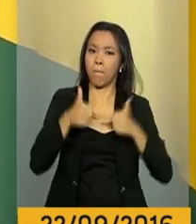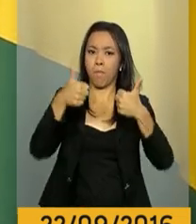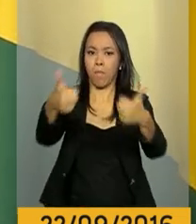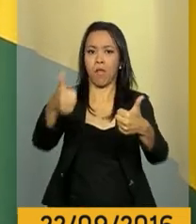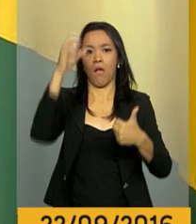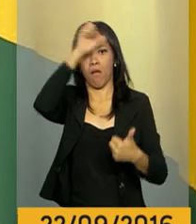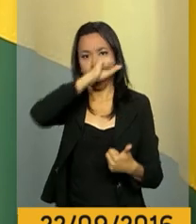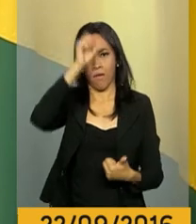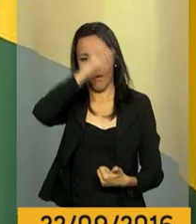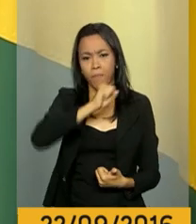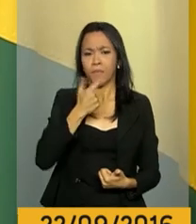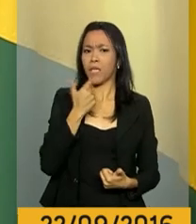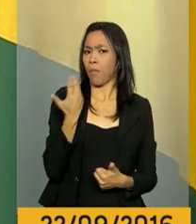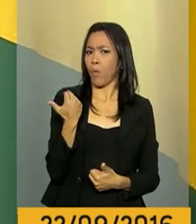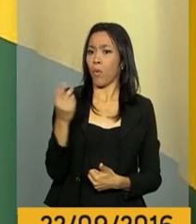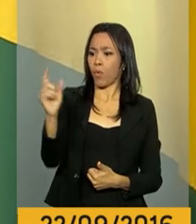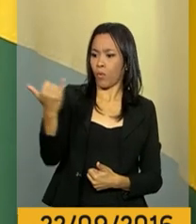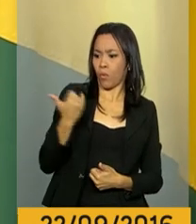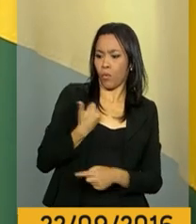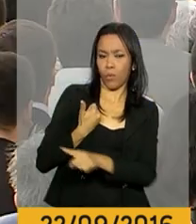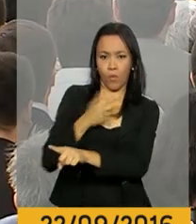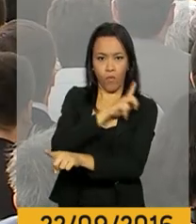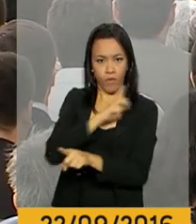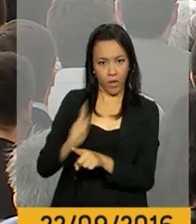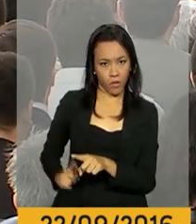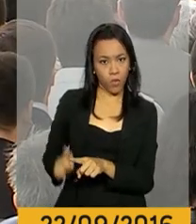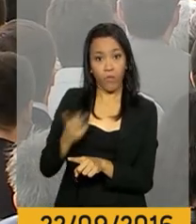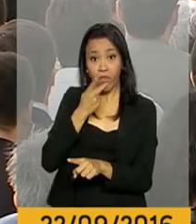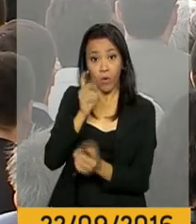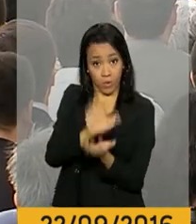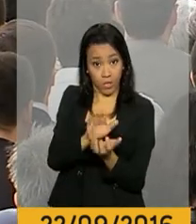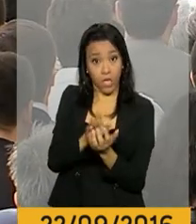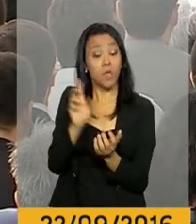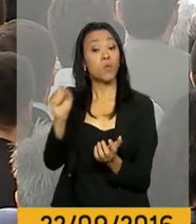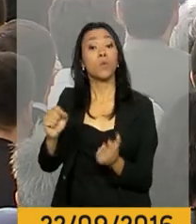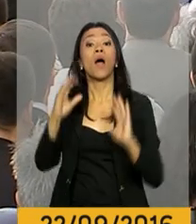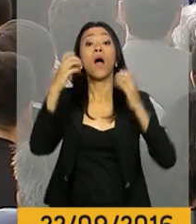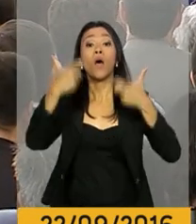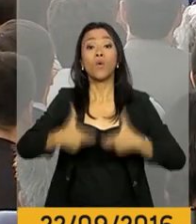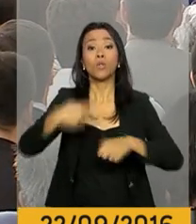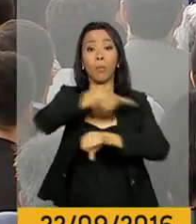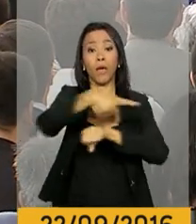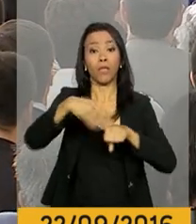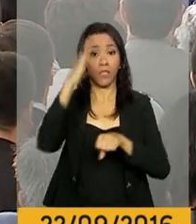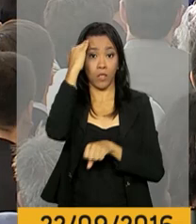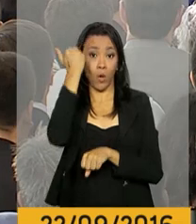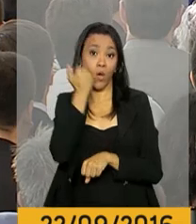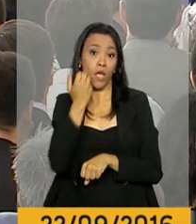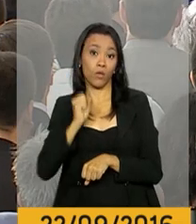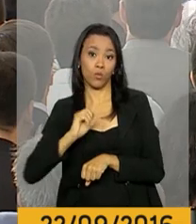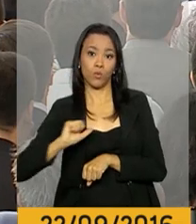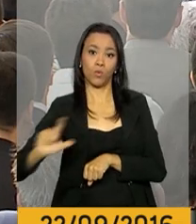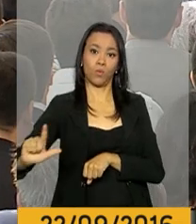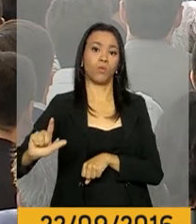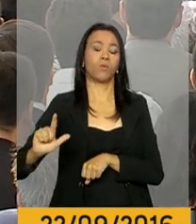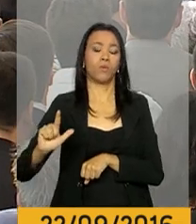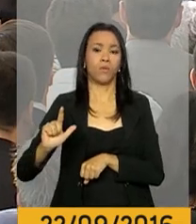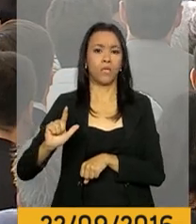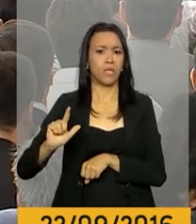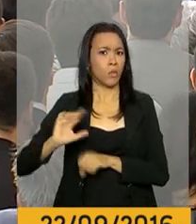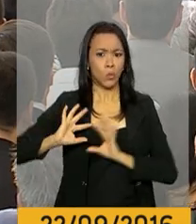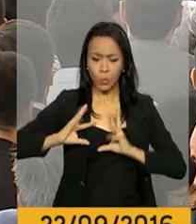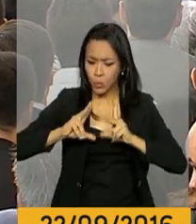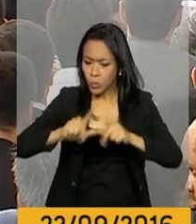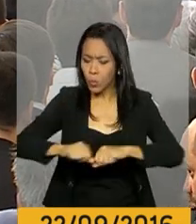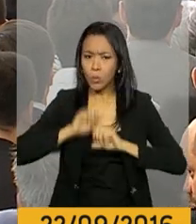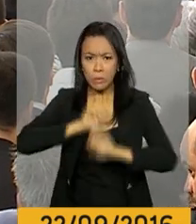o governador eh de Pernambuco mencionava o caso da Coreia Coreia Coreia do Sul em que o todo o ensino é